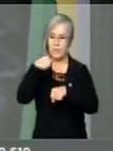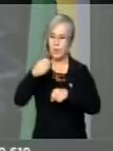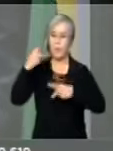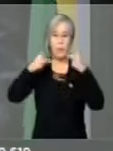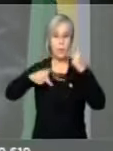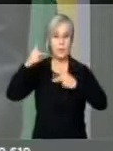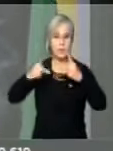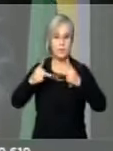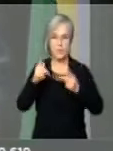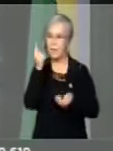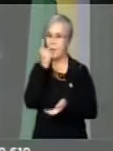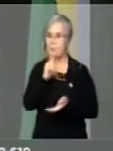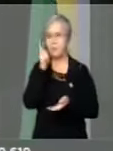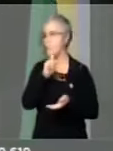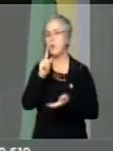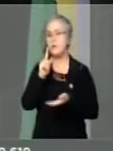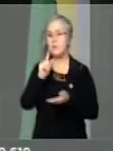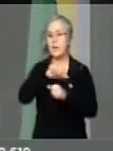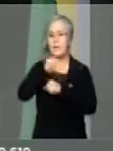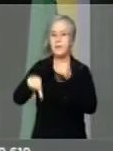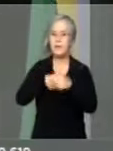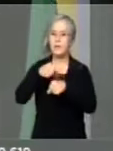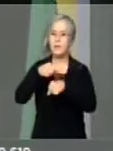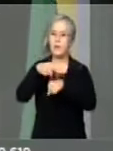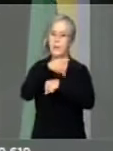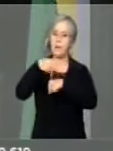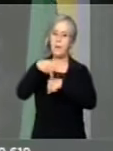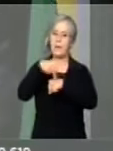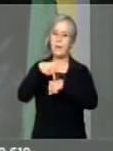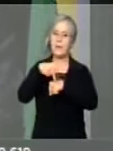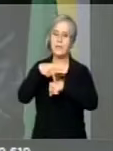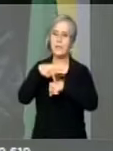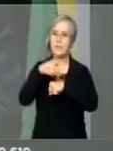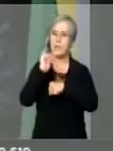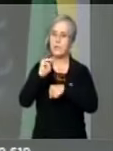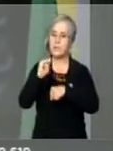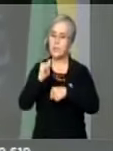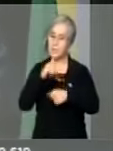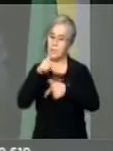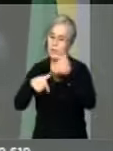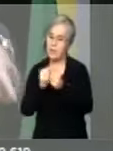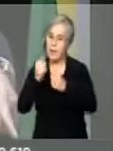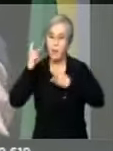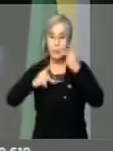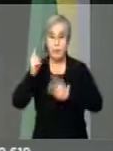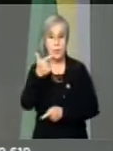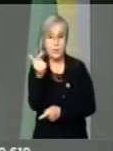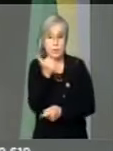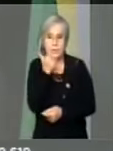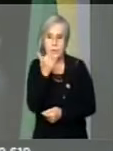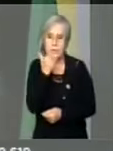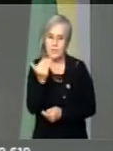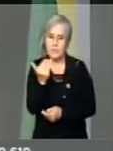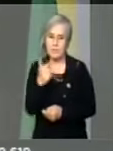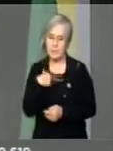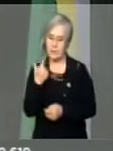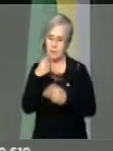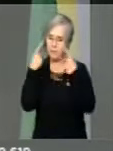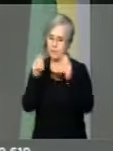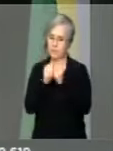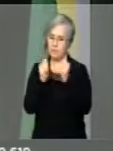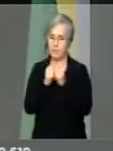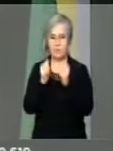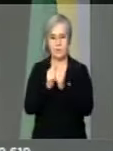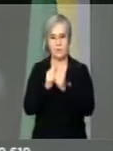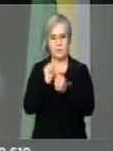levanta uma pátria do seu abatimento sem ação política. Eu pregava na nossa vigília que tivemos agora em Brasília, a vigília da Renovação